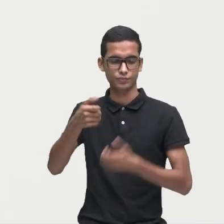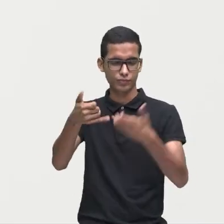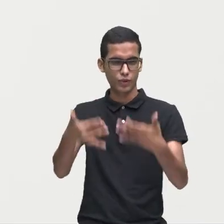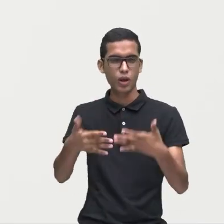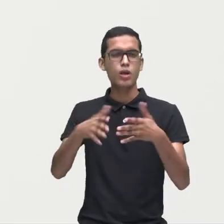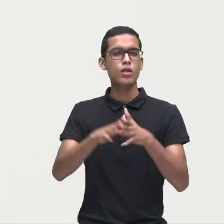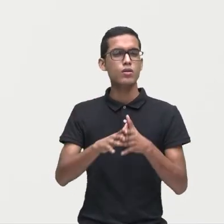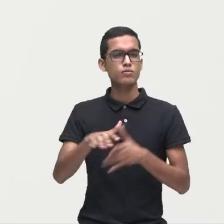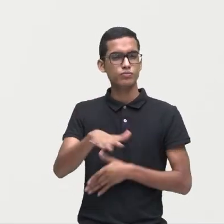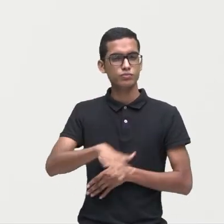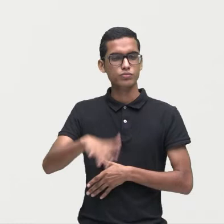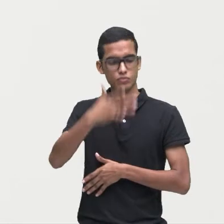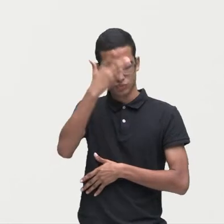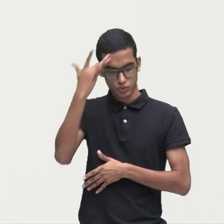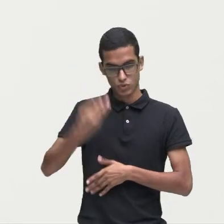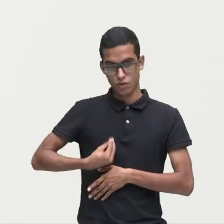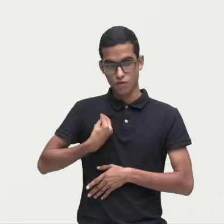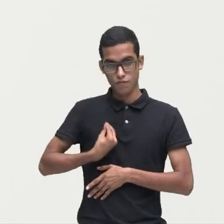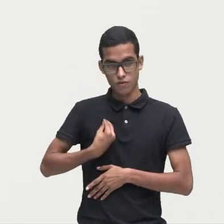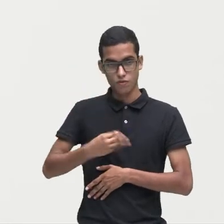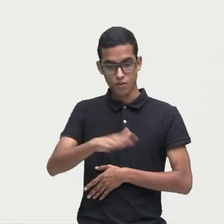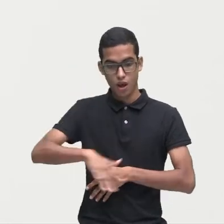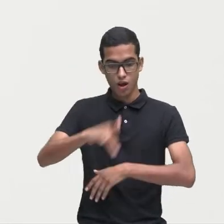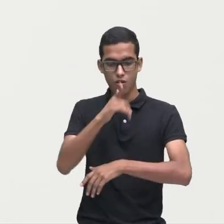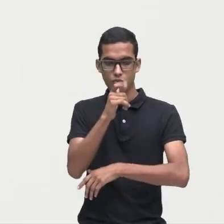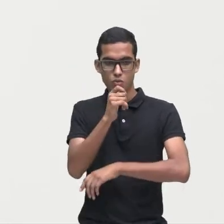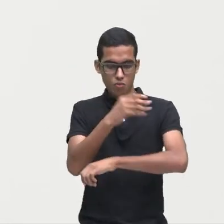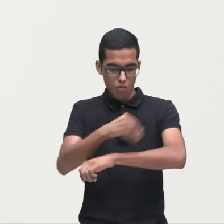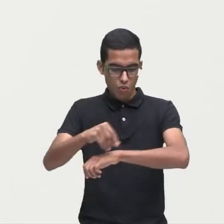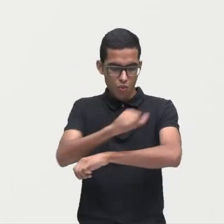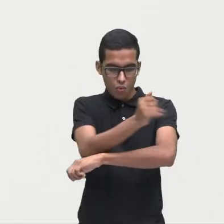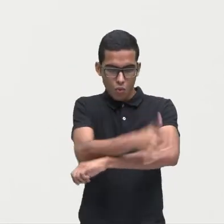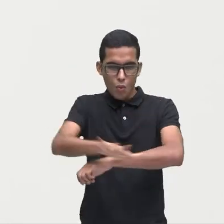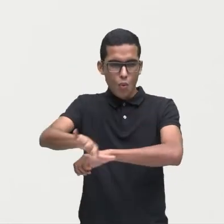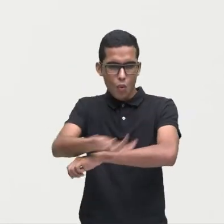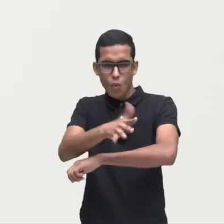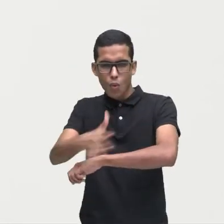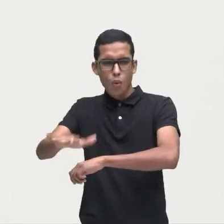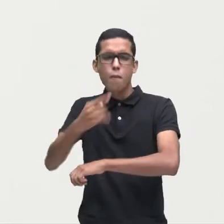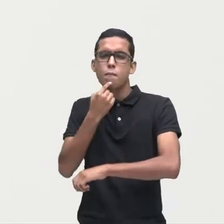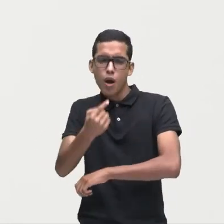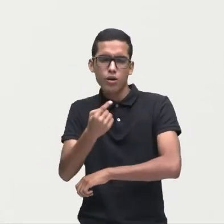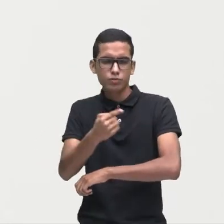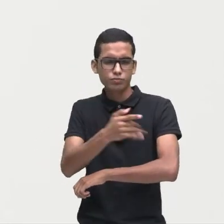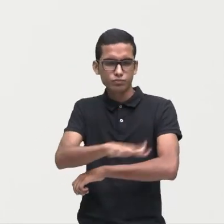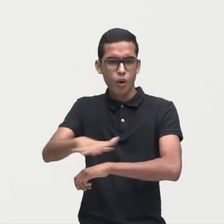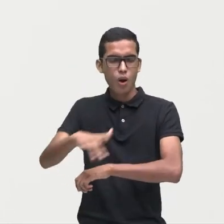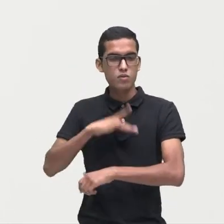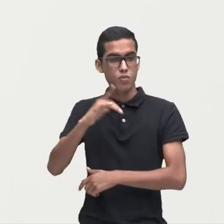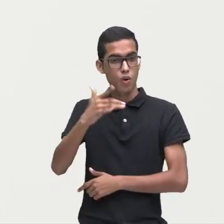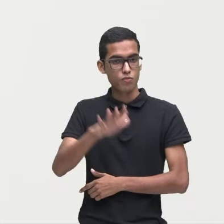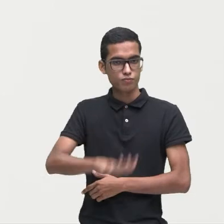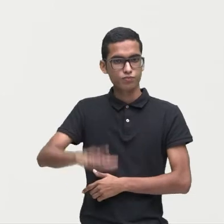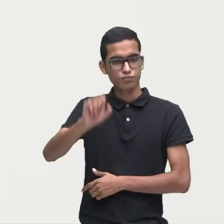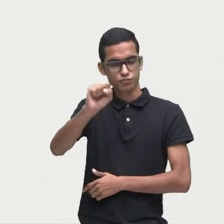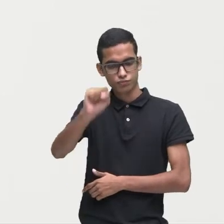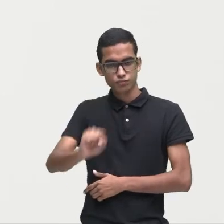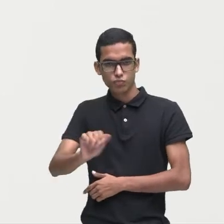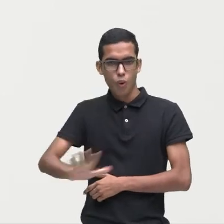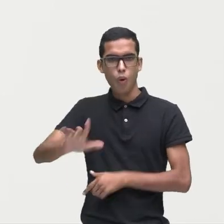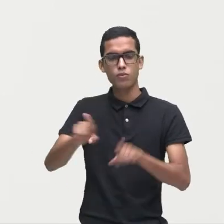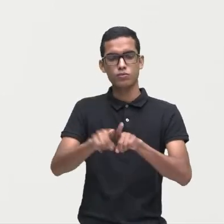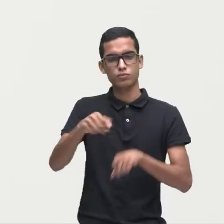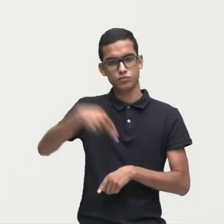está nas zonas litorâneas, nas regiões sudeste, norte e sul. E principalmente, boa parte da nossa